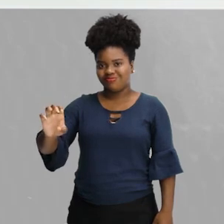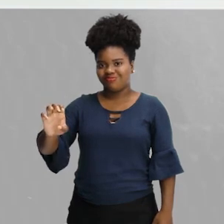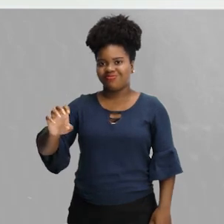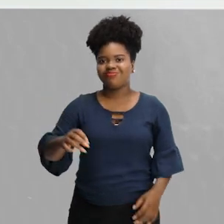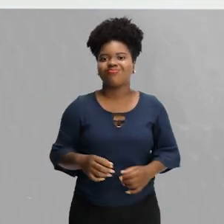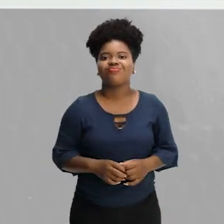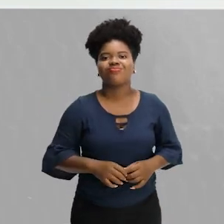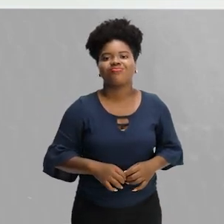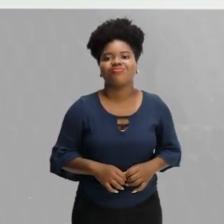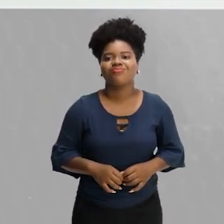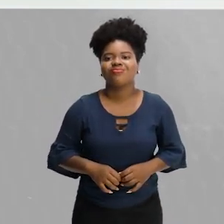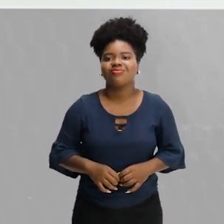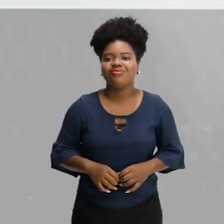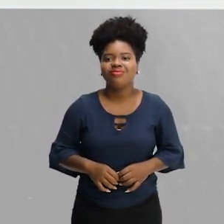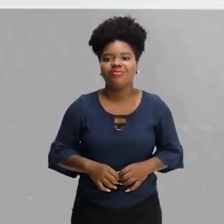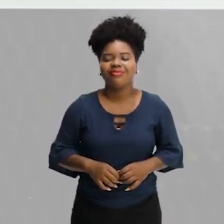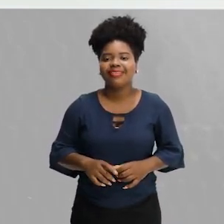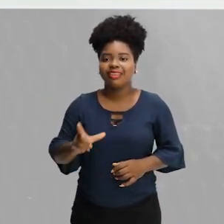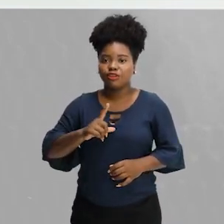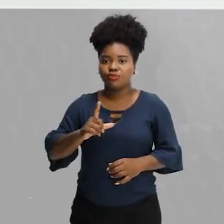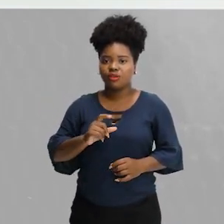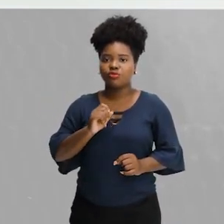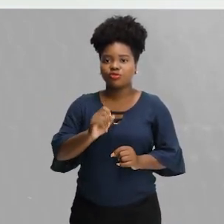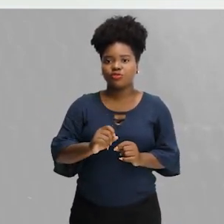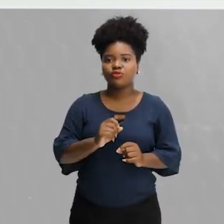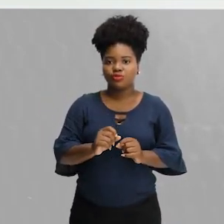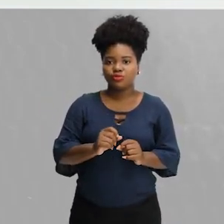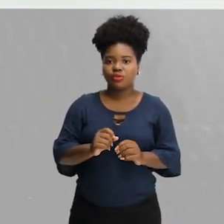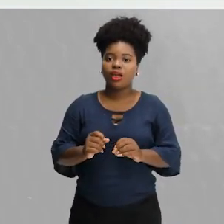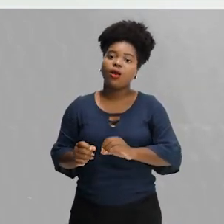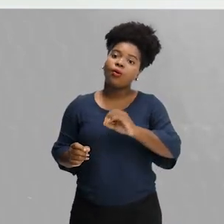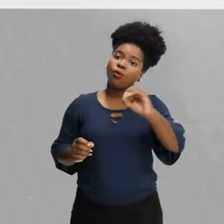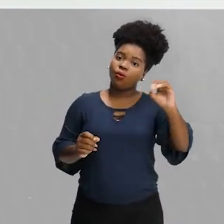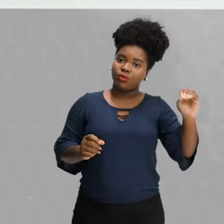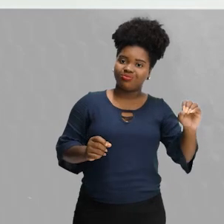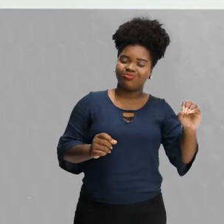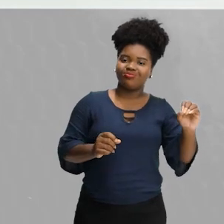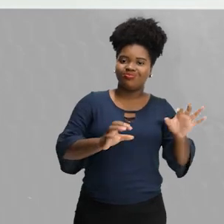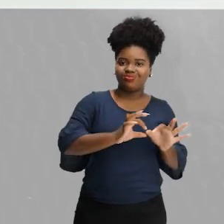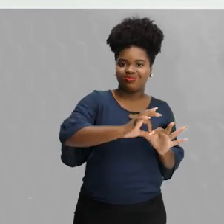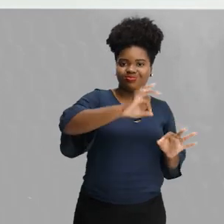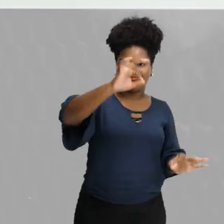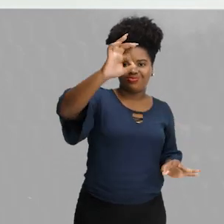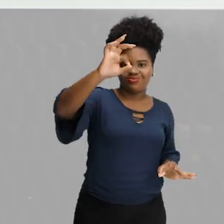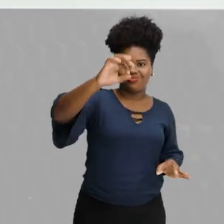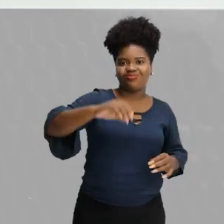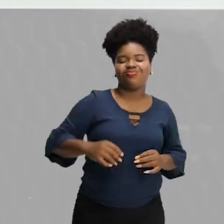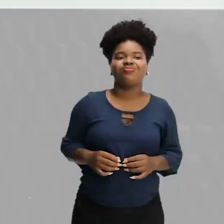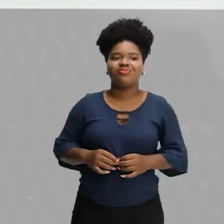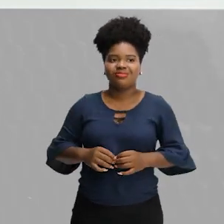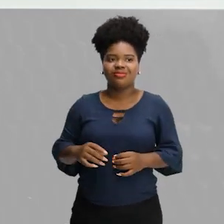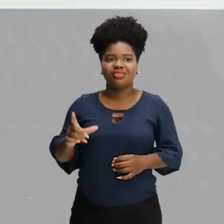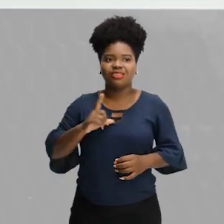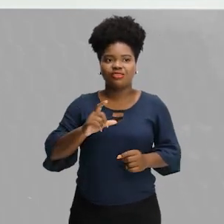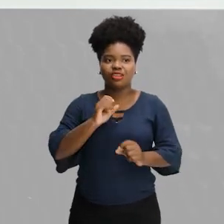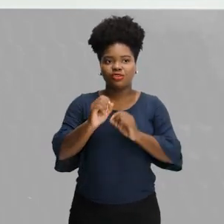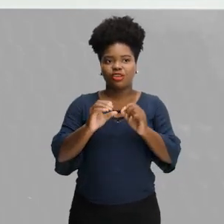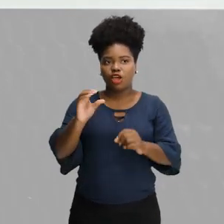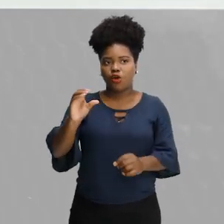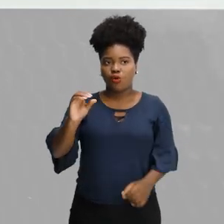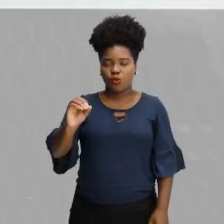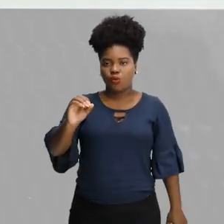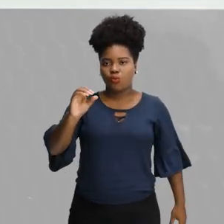cortados por ele, mas nós estamos a oeste do meridiano de Greenwich. Então, nós estamos no